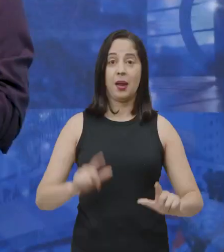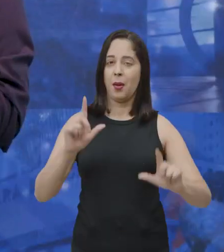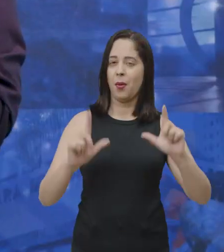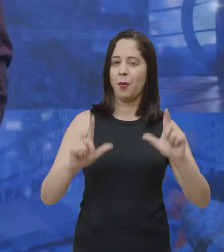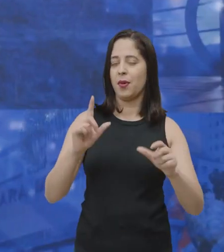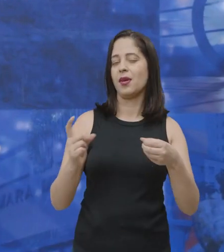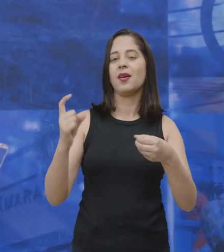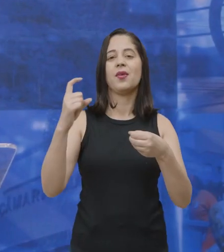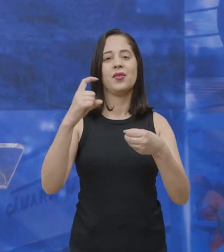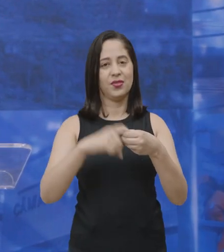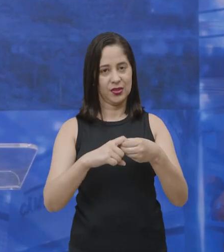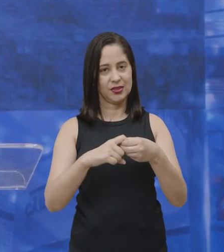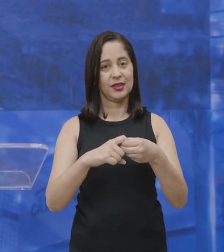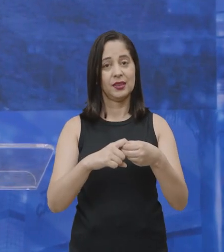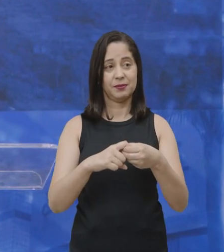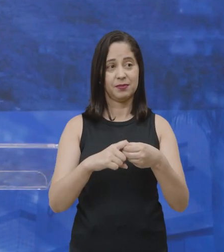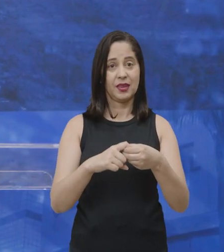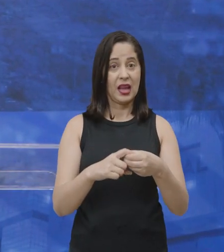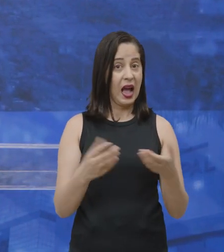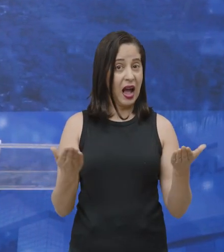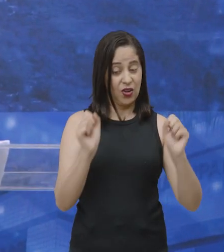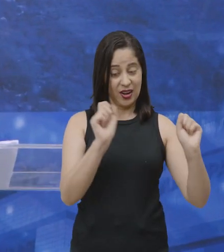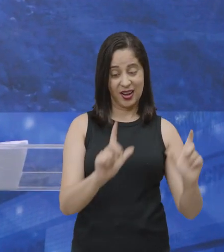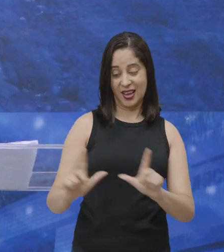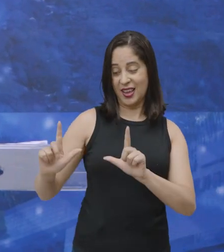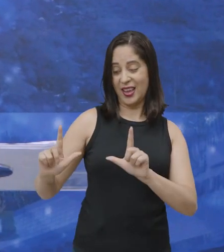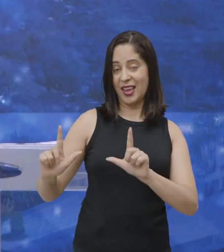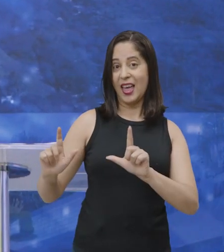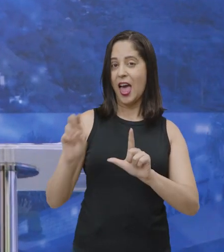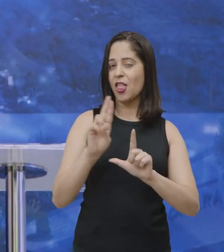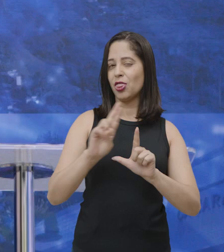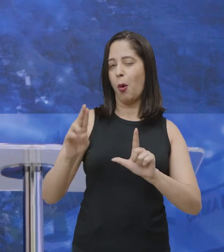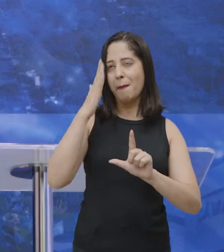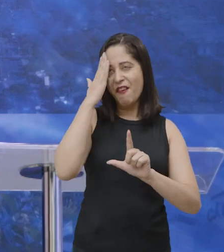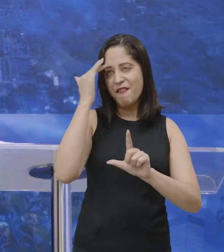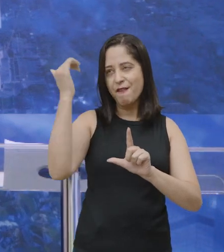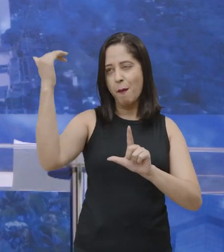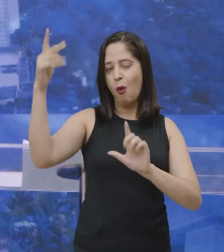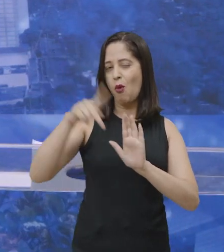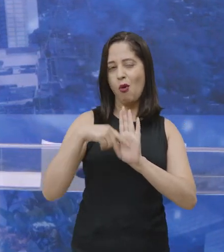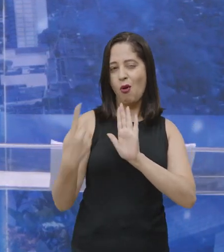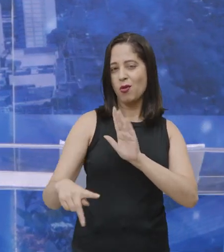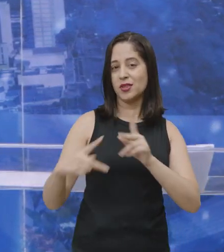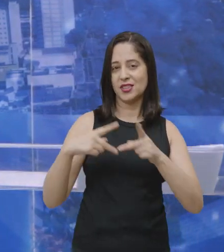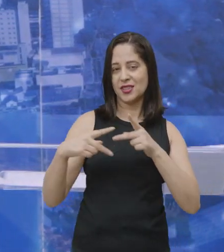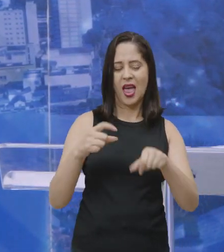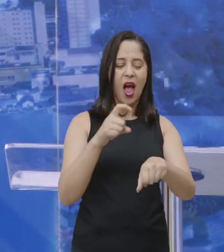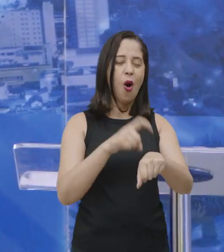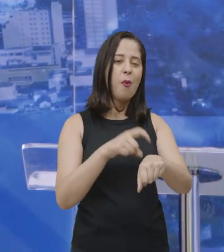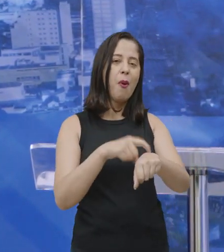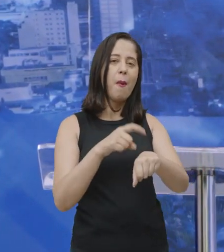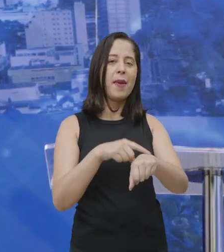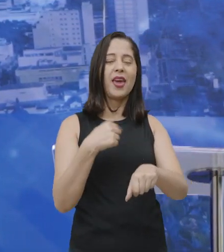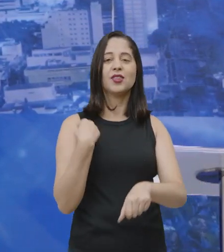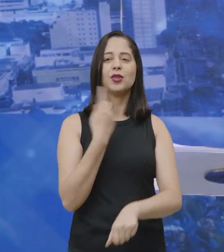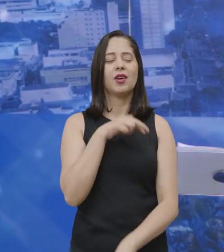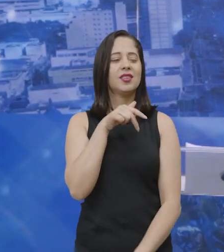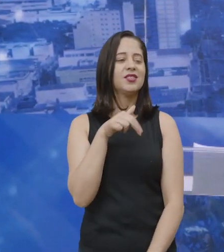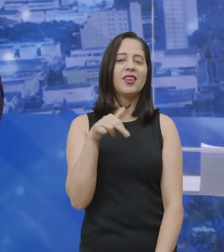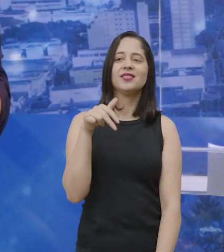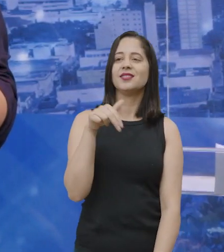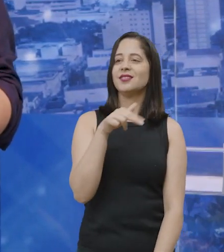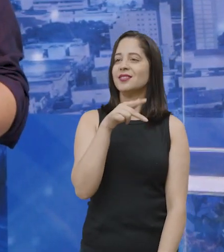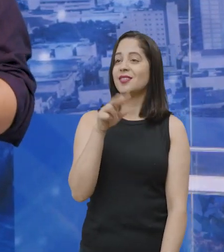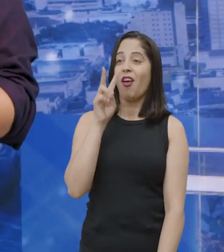Estamos de volta com a Ação Parlamentar e com o nosso quadro Nomes da Cidade. Esse é aquele momento que passeamos por São José